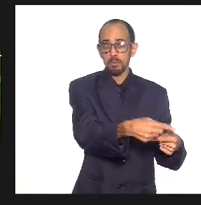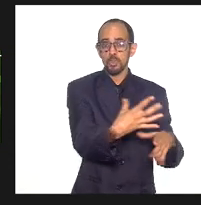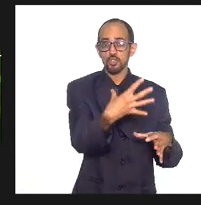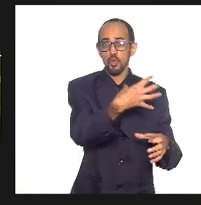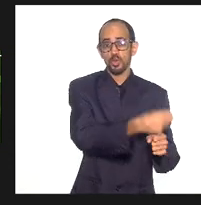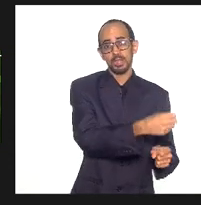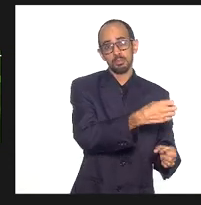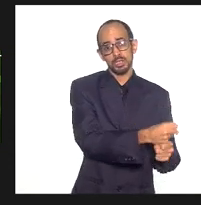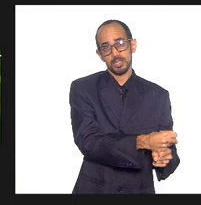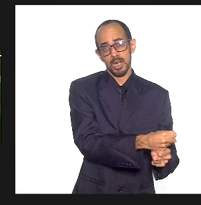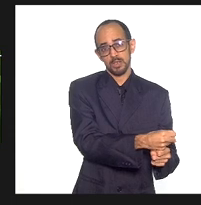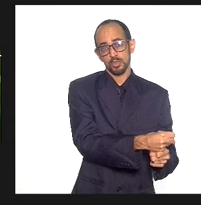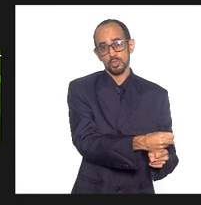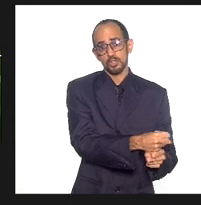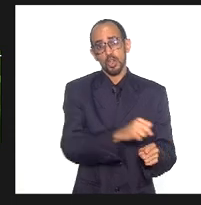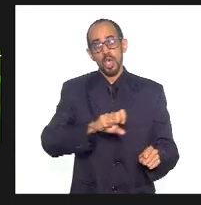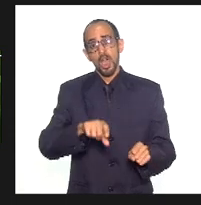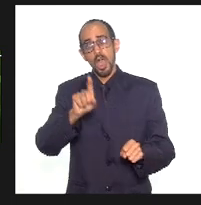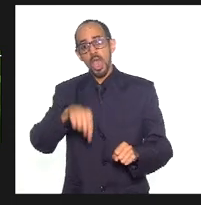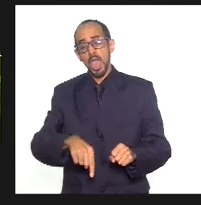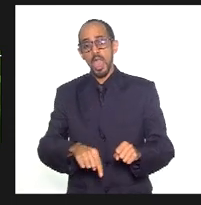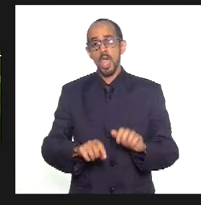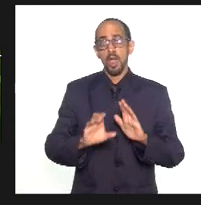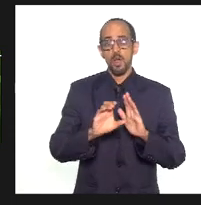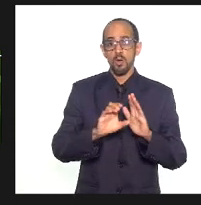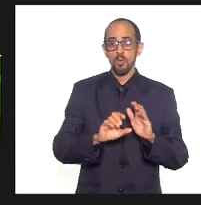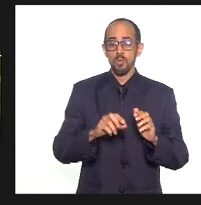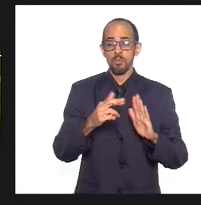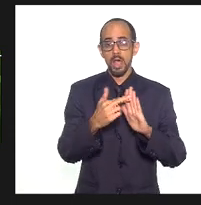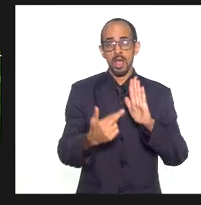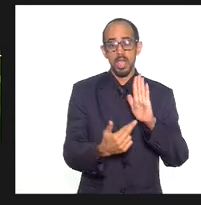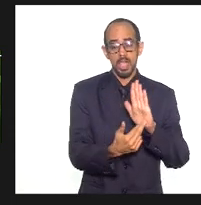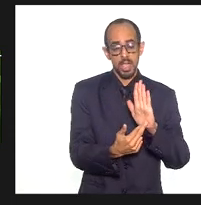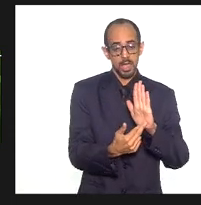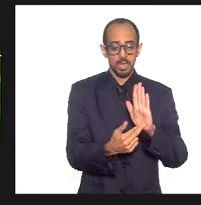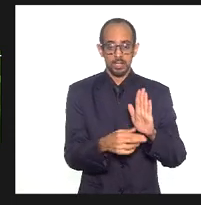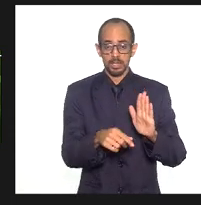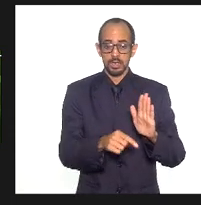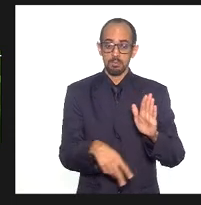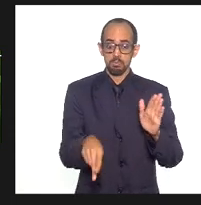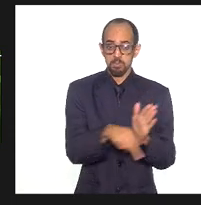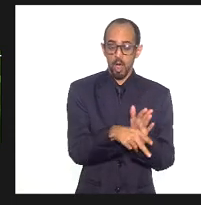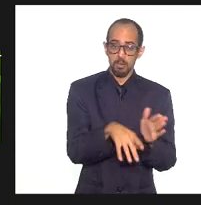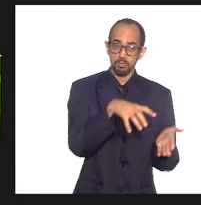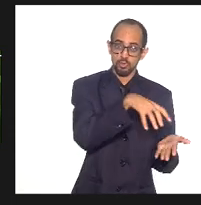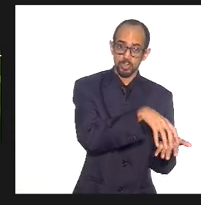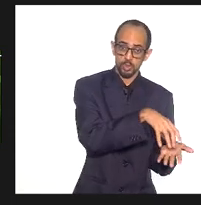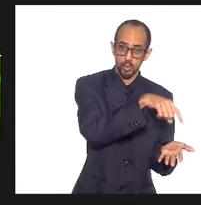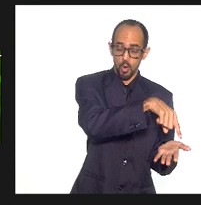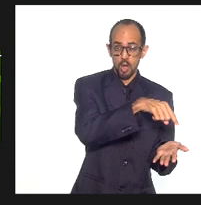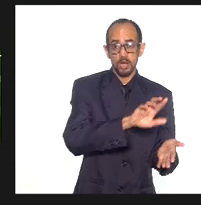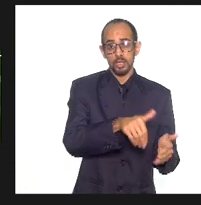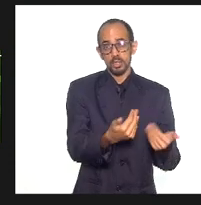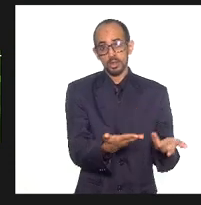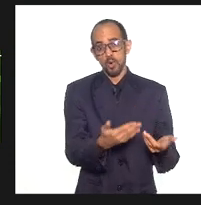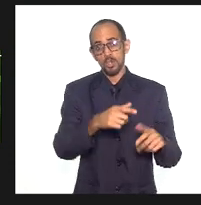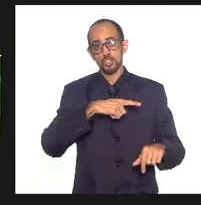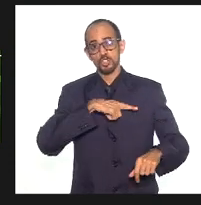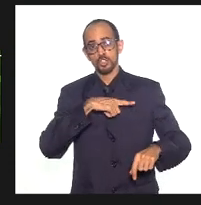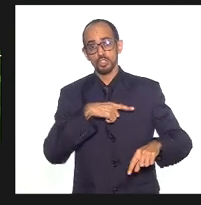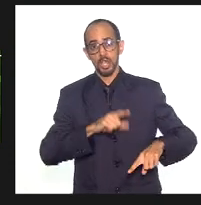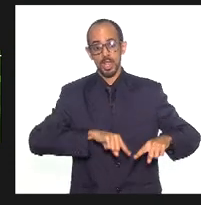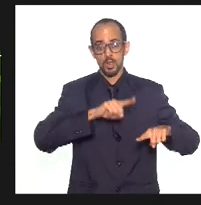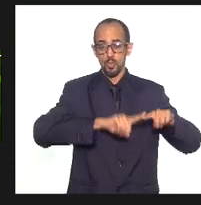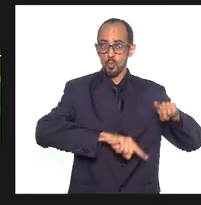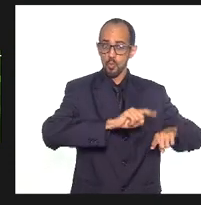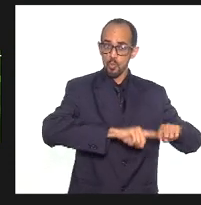apropriados por um critério para a unidade cliente, e aqui o pressuposto físico é uma instalação